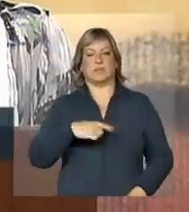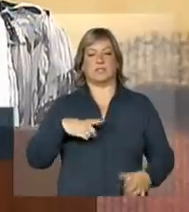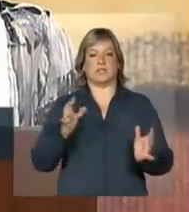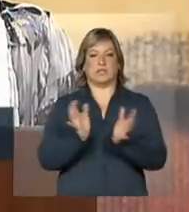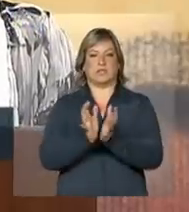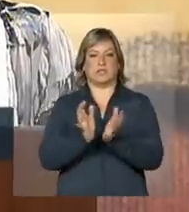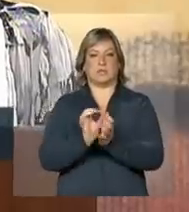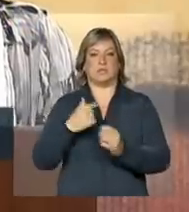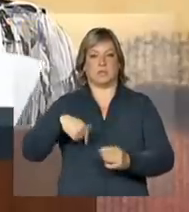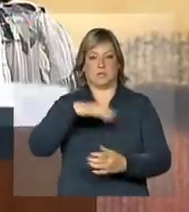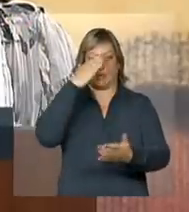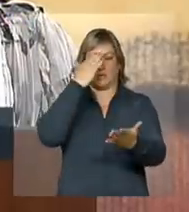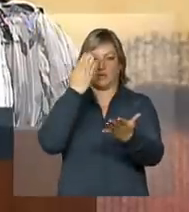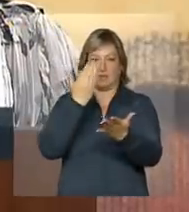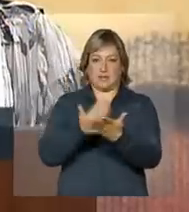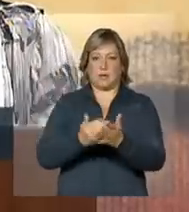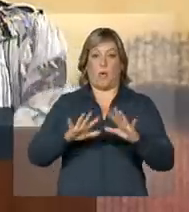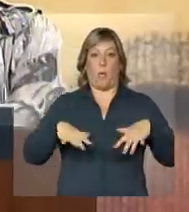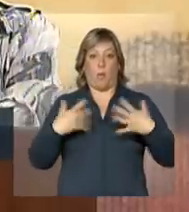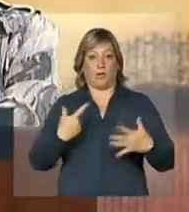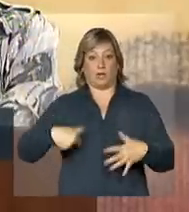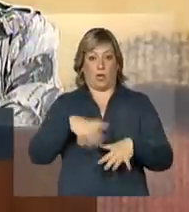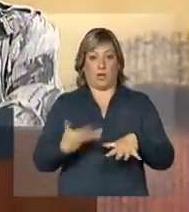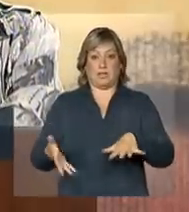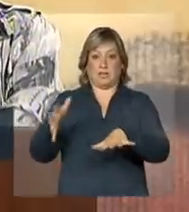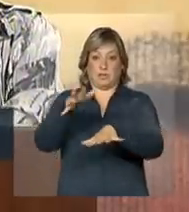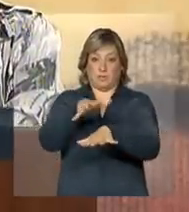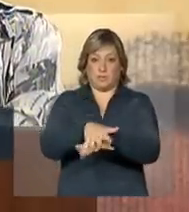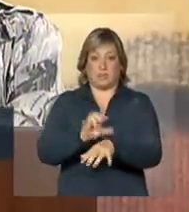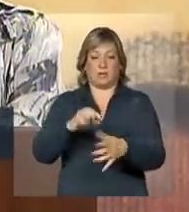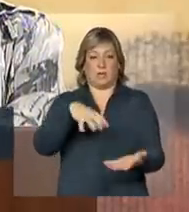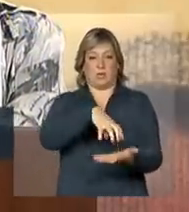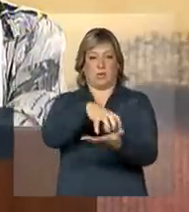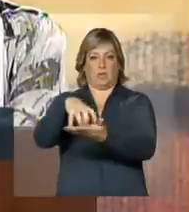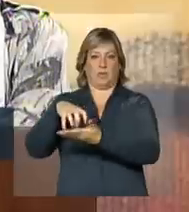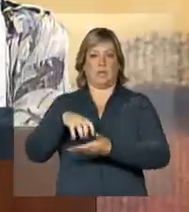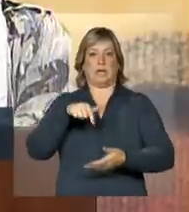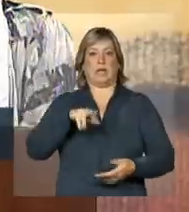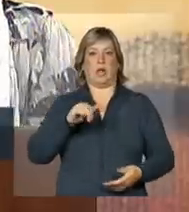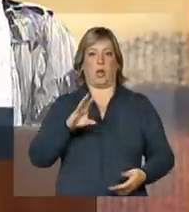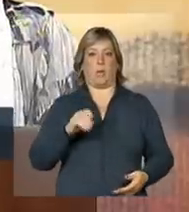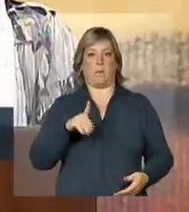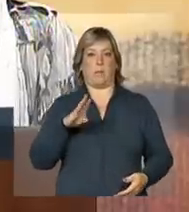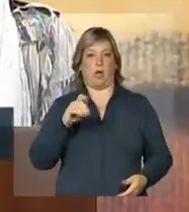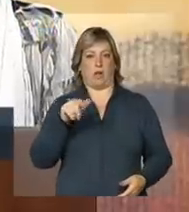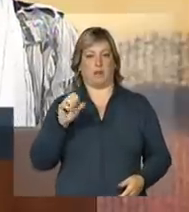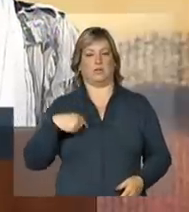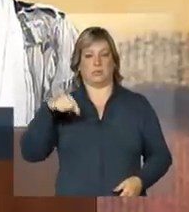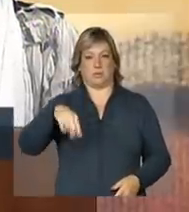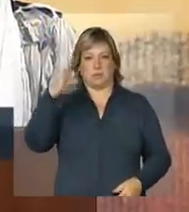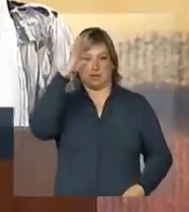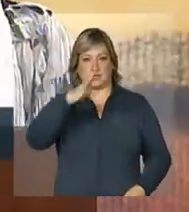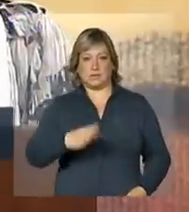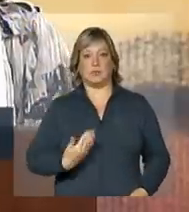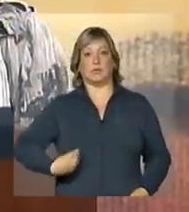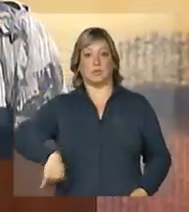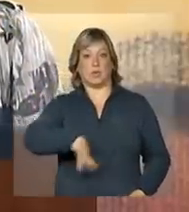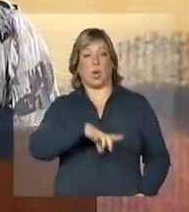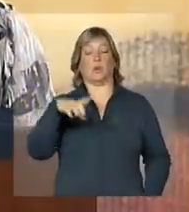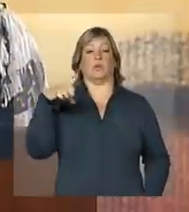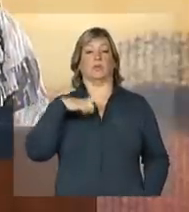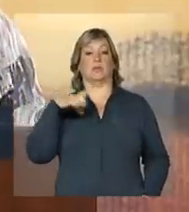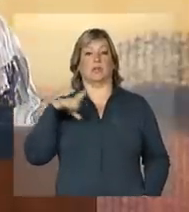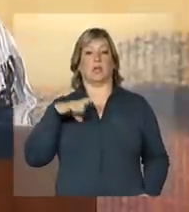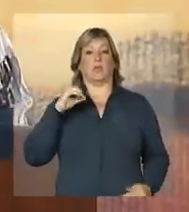quando incluirmos as Comunidades Quilombolas no Brasil nós teremos ultrapassado o